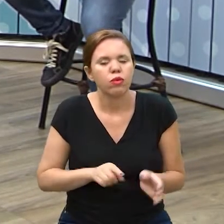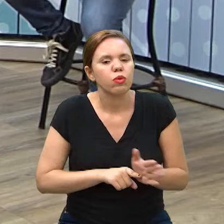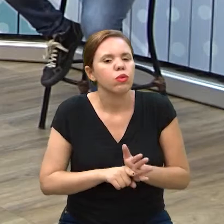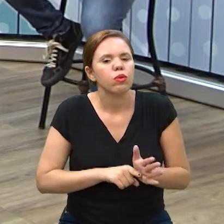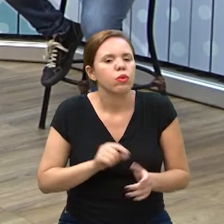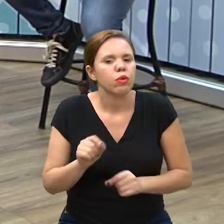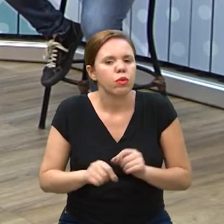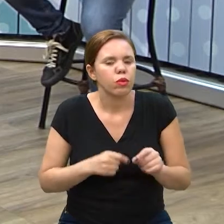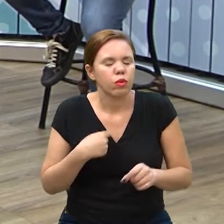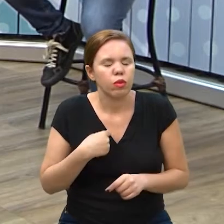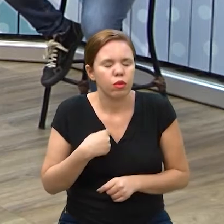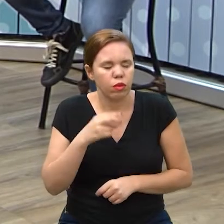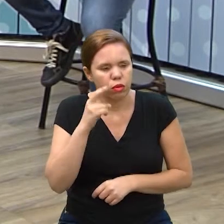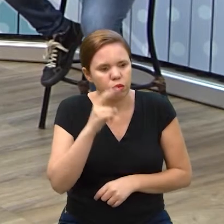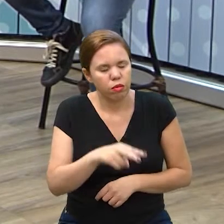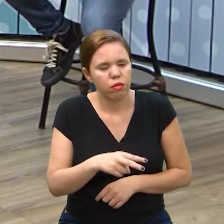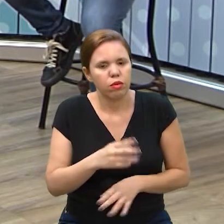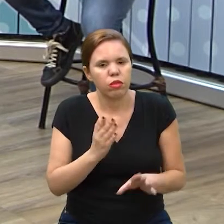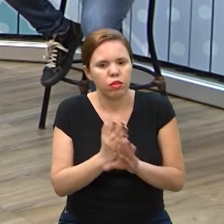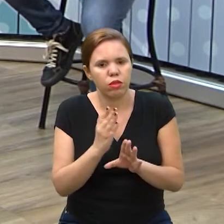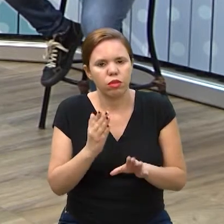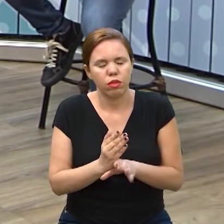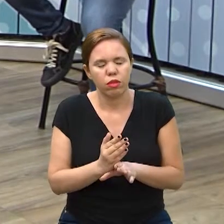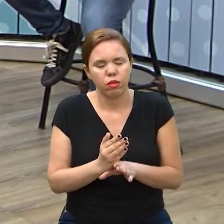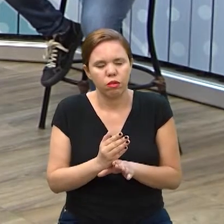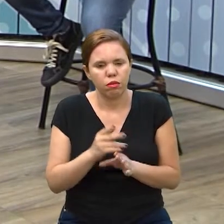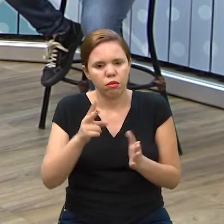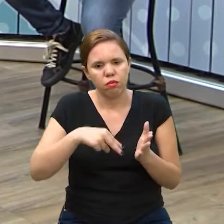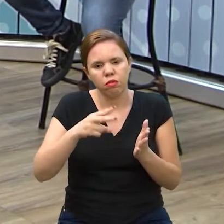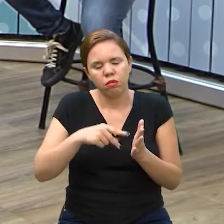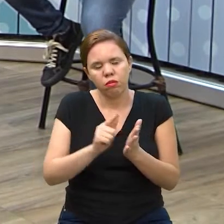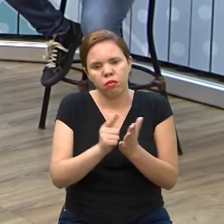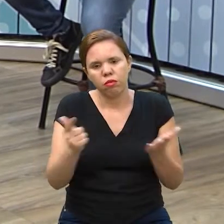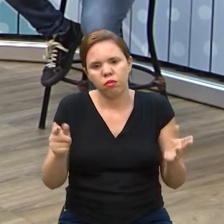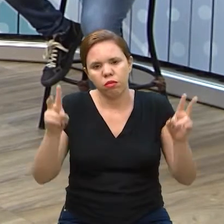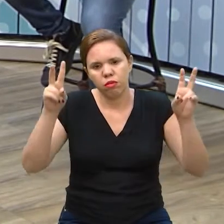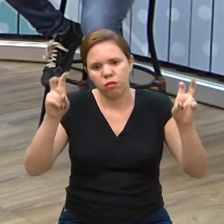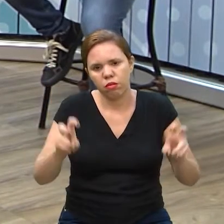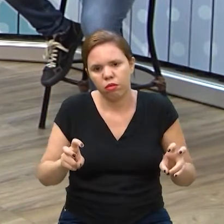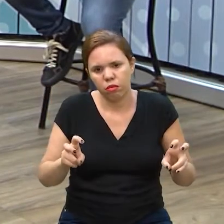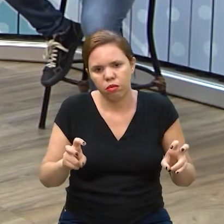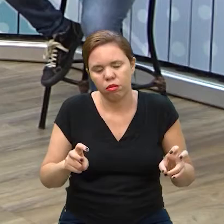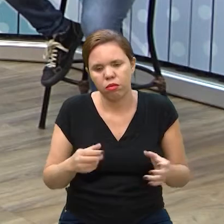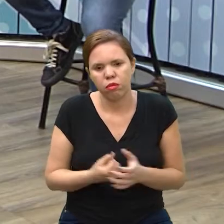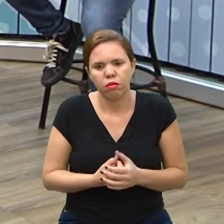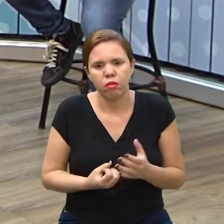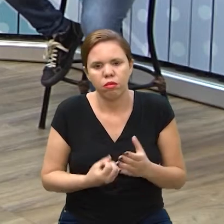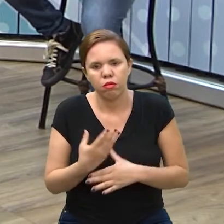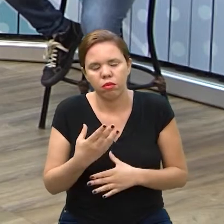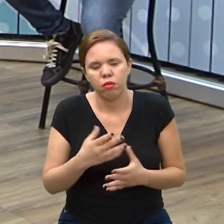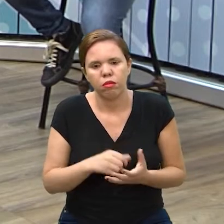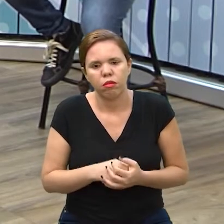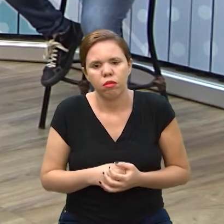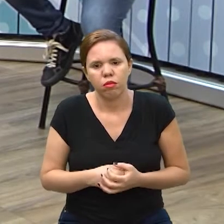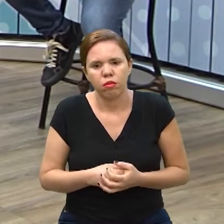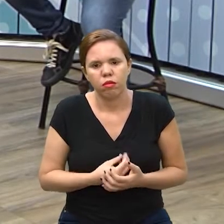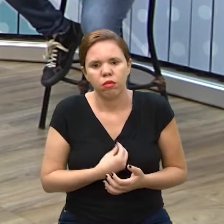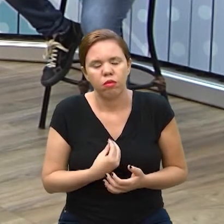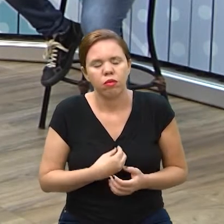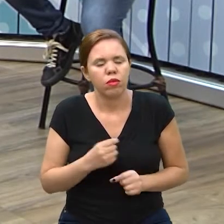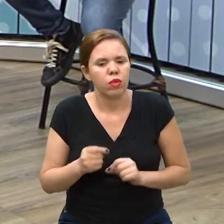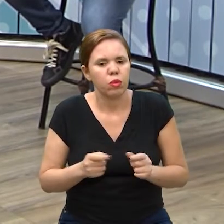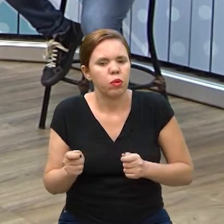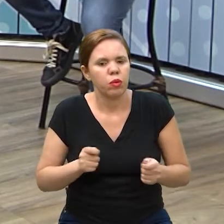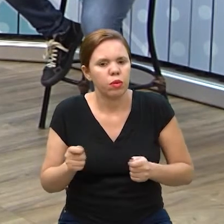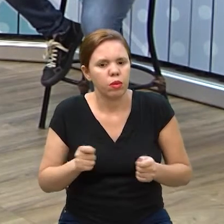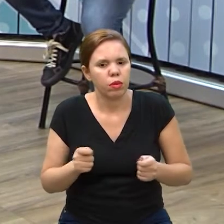nos estudos que eu acabei vendo, nas matérias que eu acabei lendo, isso é um tema bastante recorrente nesse universo,